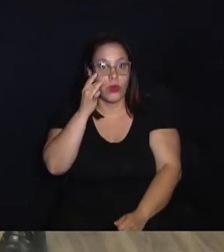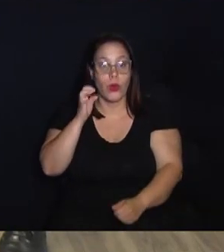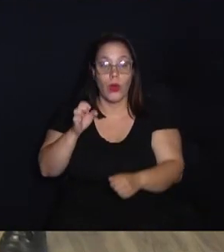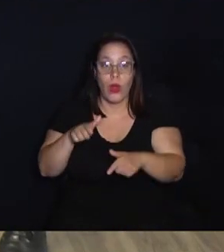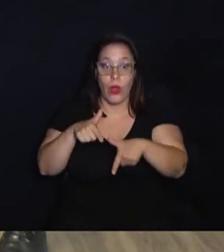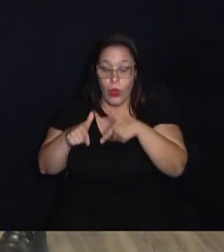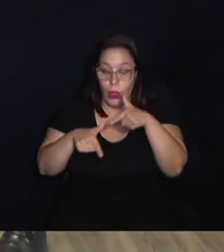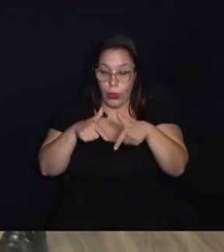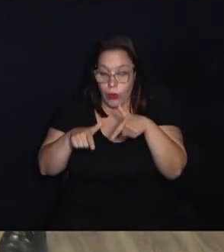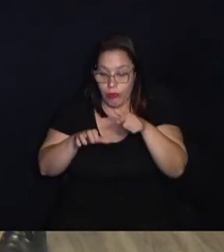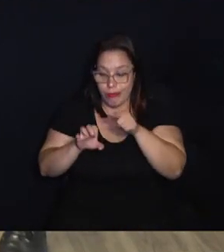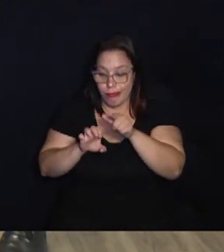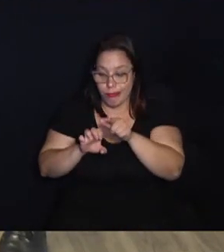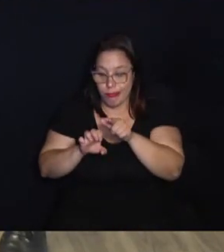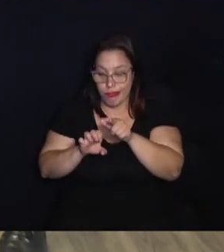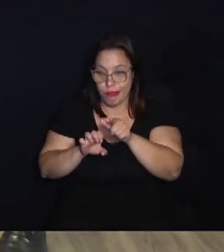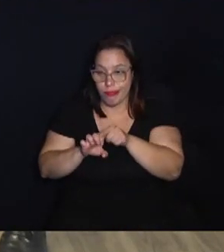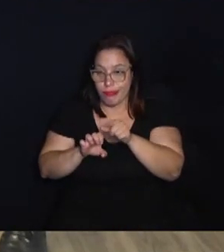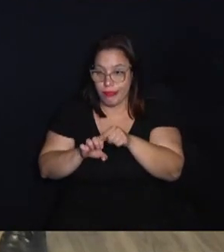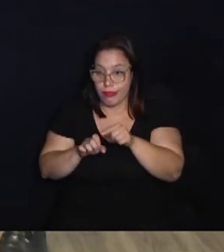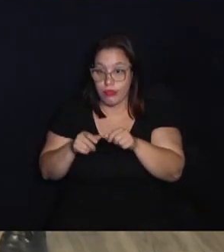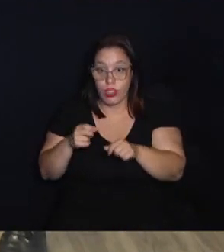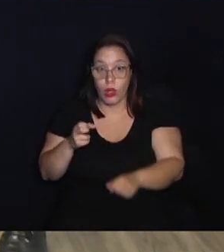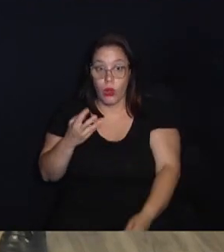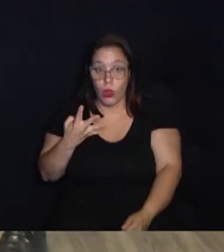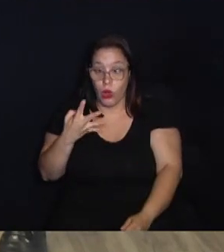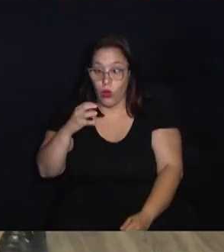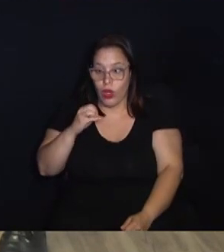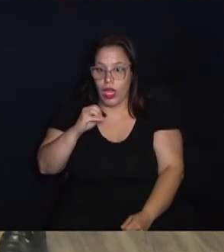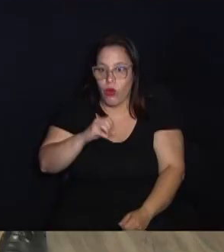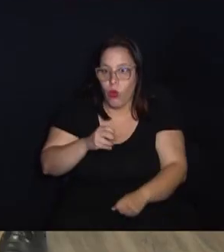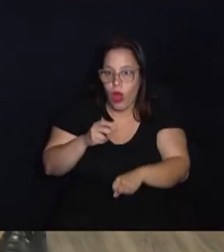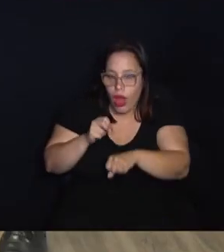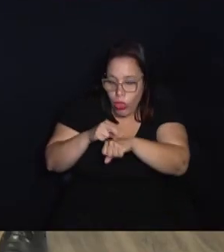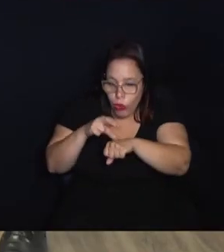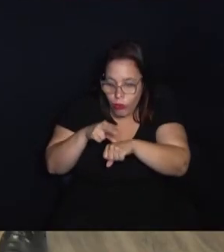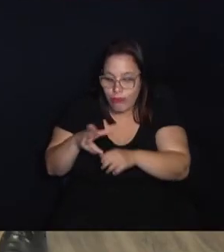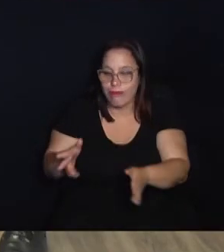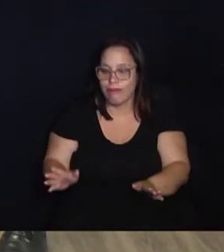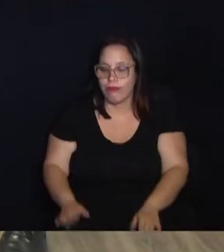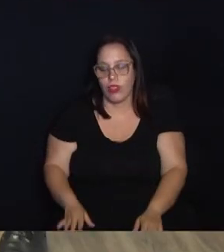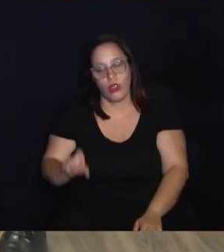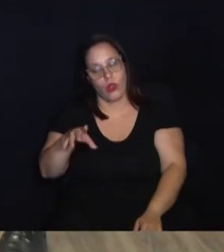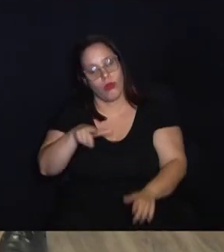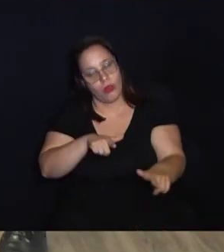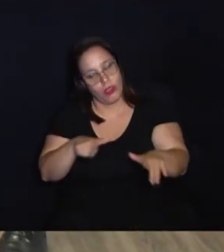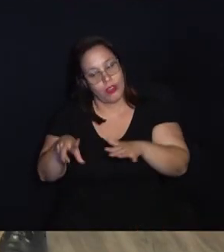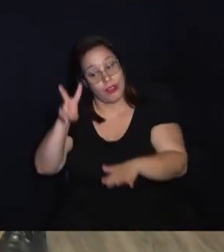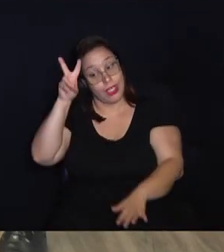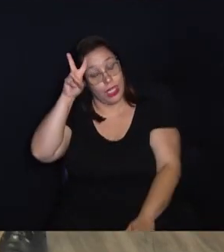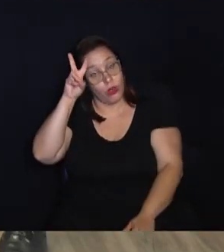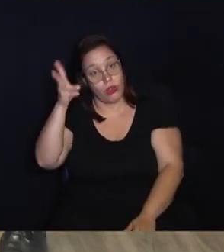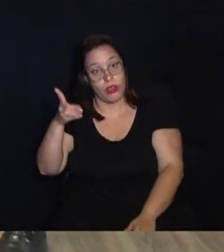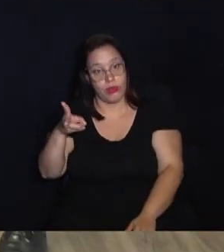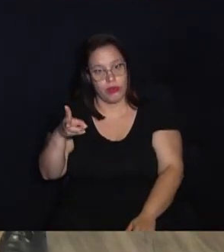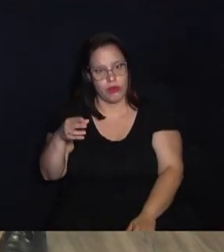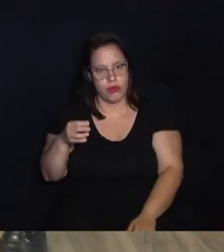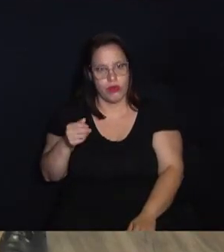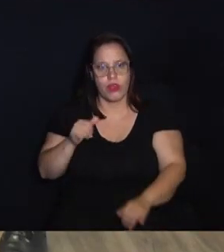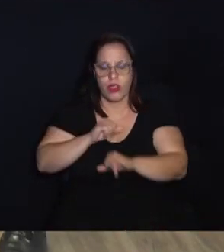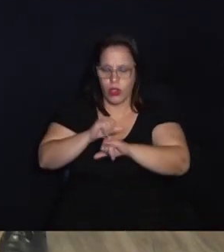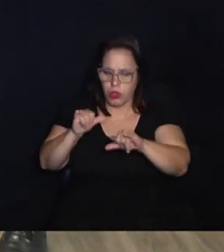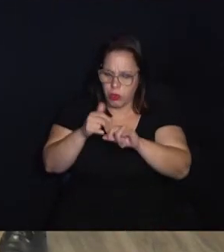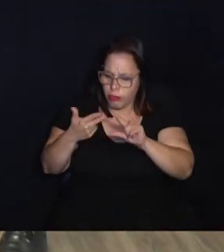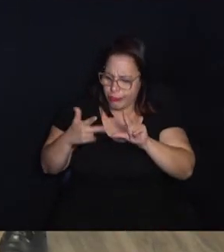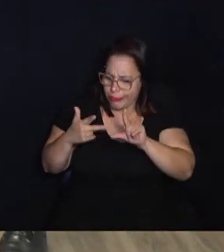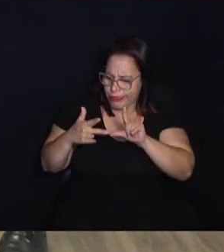porque lá no Centro Público de Apoio ao Trabalhador tem mais de 400 vagas disponíveis só para esta segunda-feira. Tem ainda as notícias do